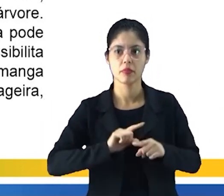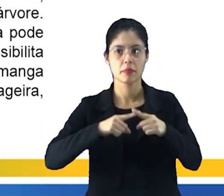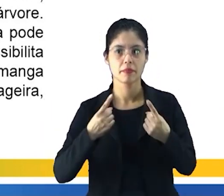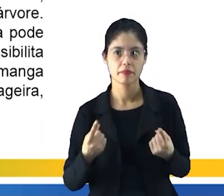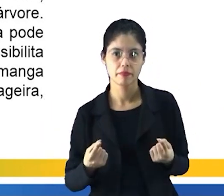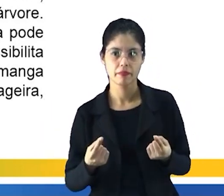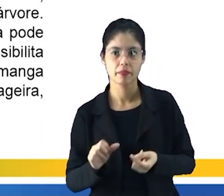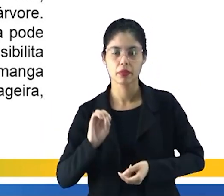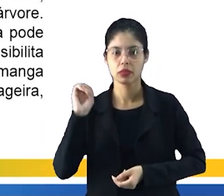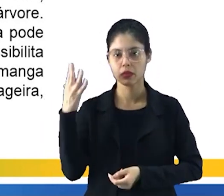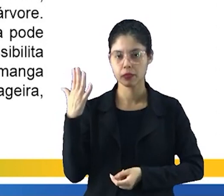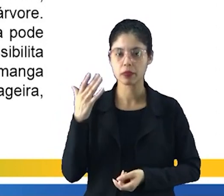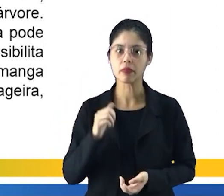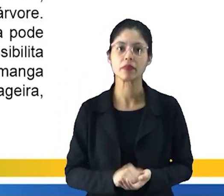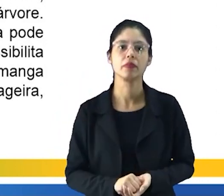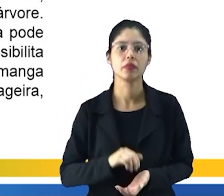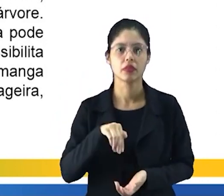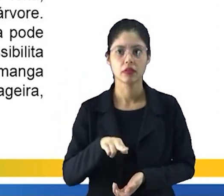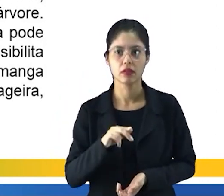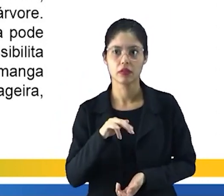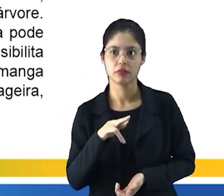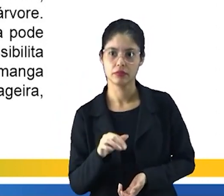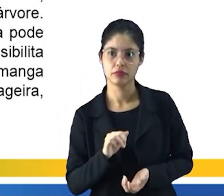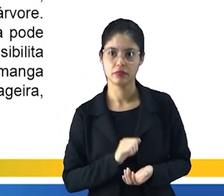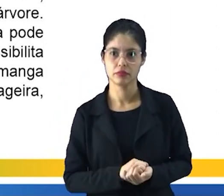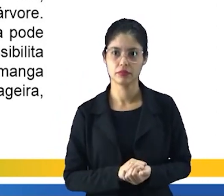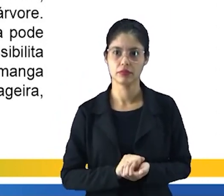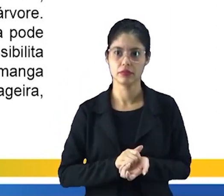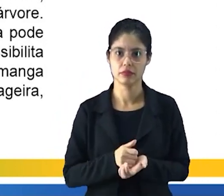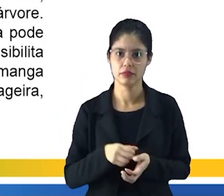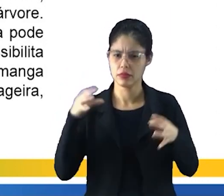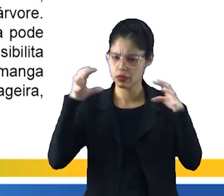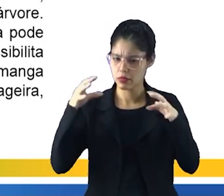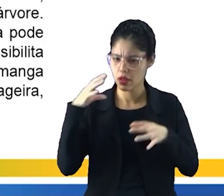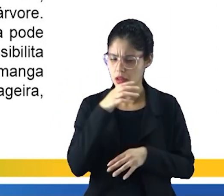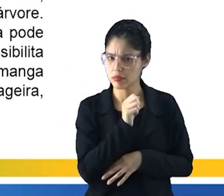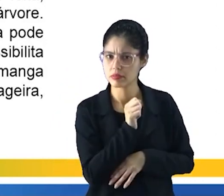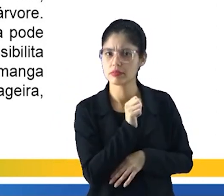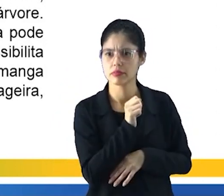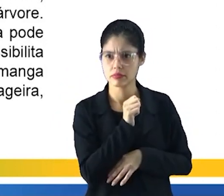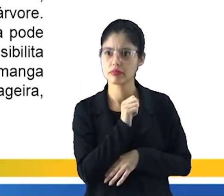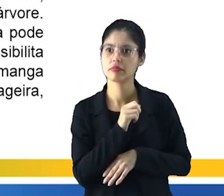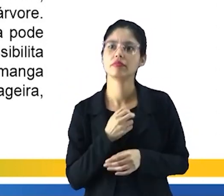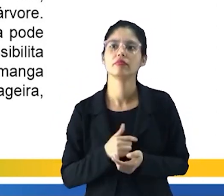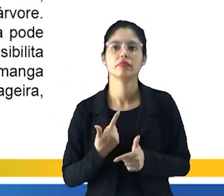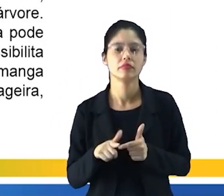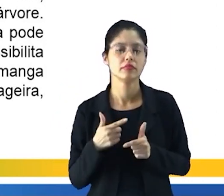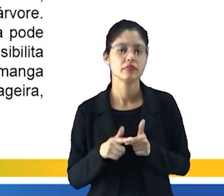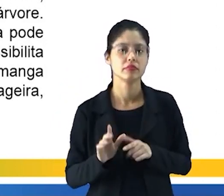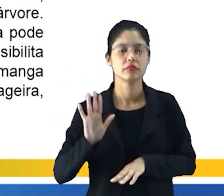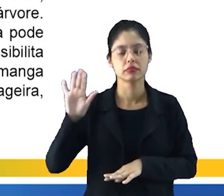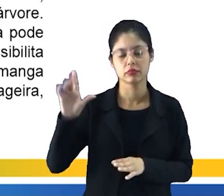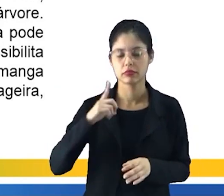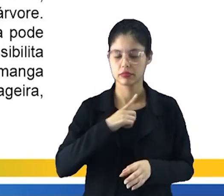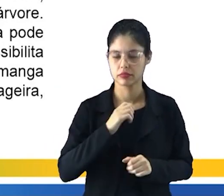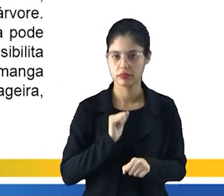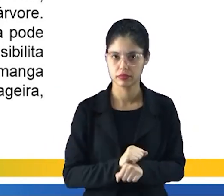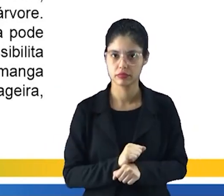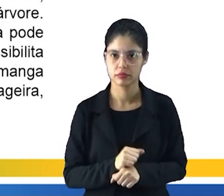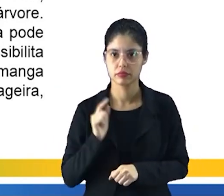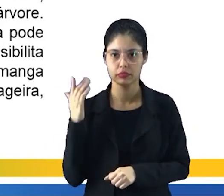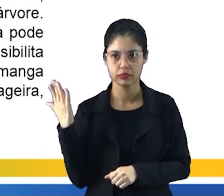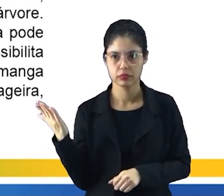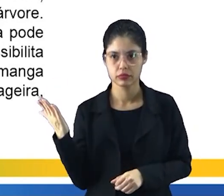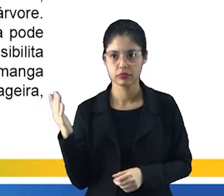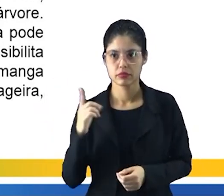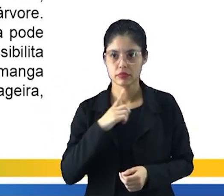Mas se ocorre uma manga de chuva, ou seja, uma chuvinha passageira, esse problema deixa de existir. Então, nós temos